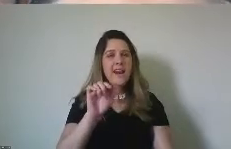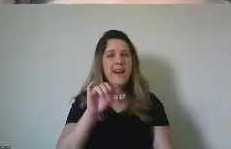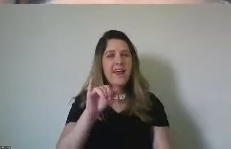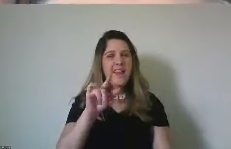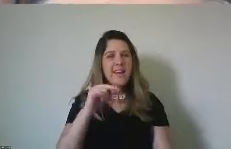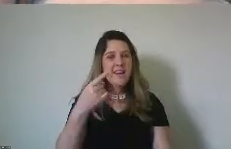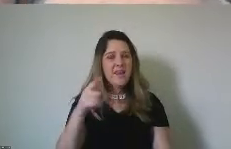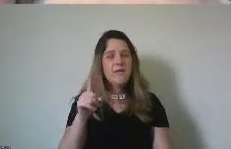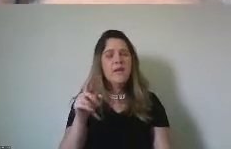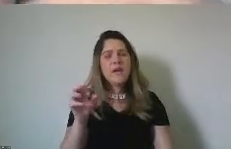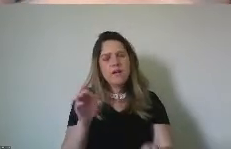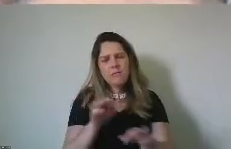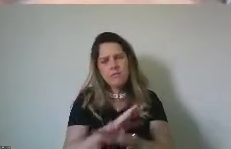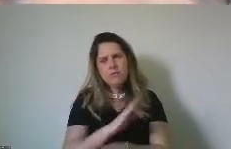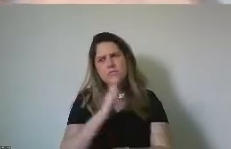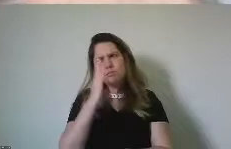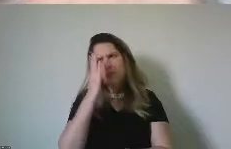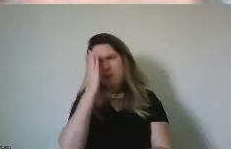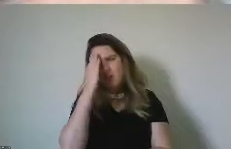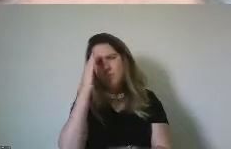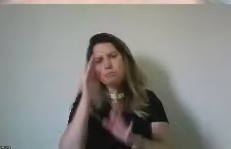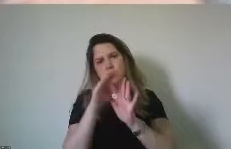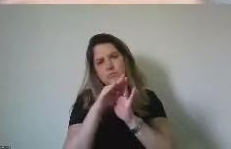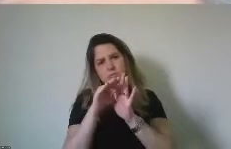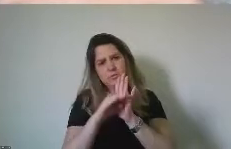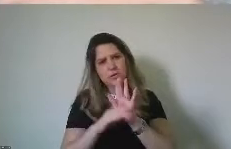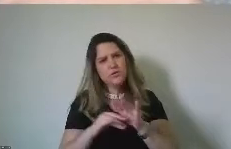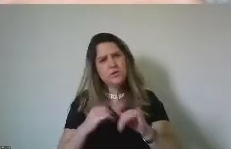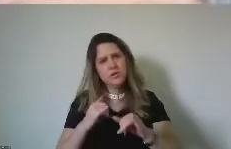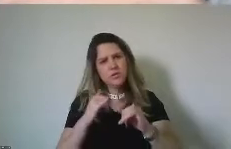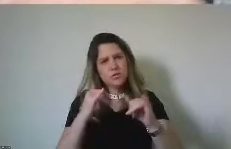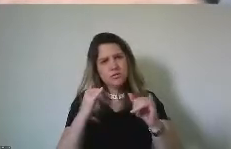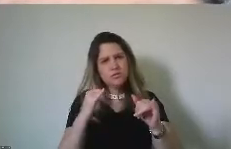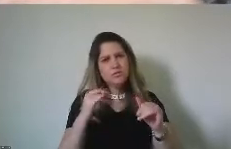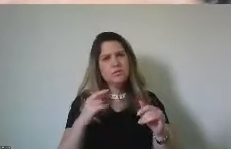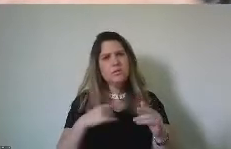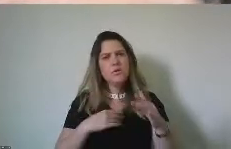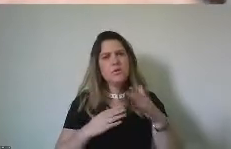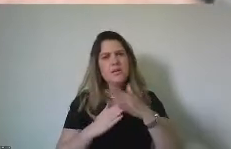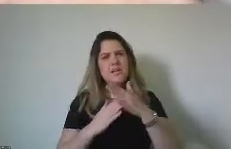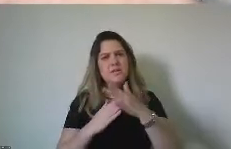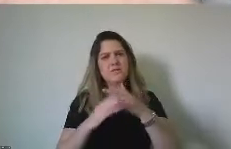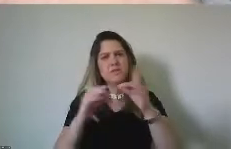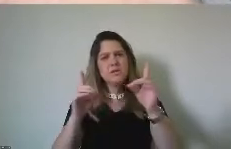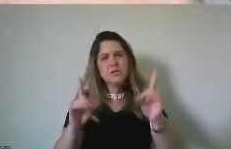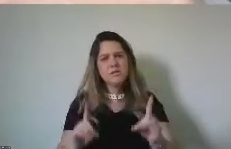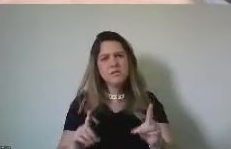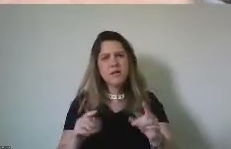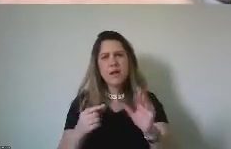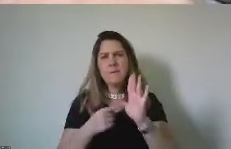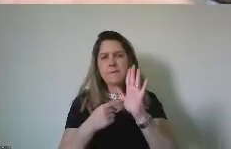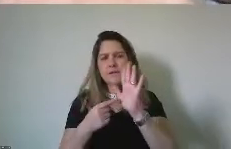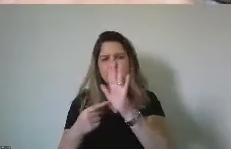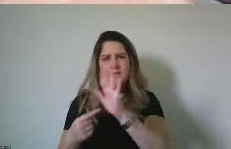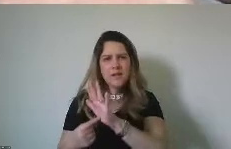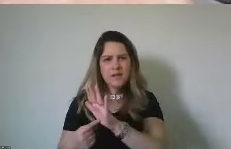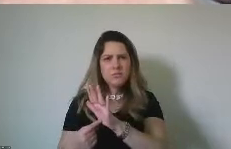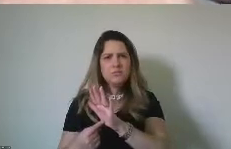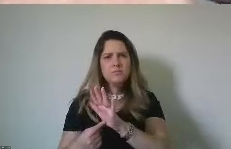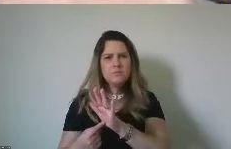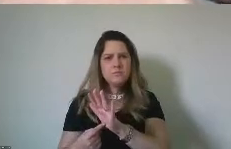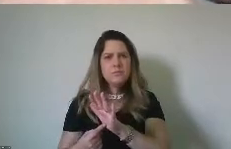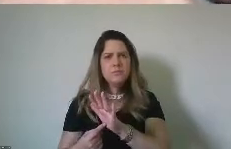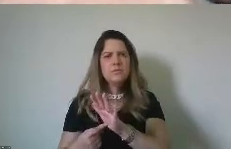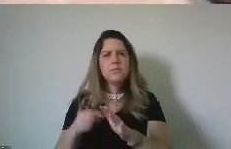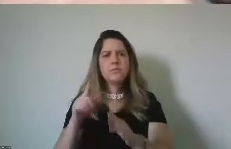a gente a gente partindo do princípio que existia um nível de eficiência em relação aquilo que era apresentado pela